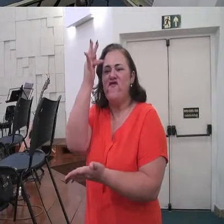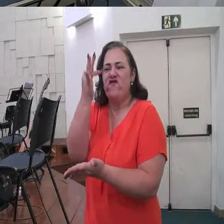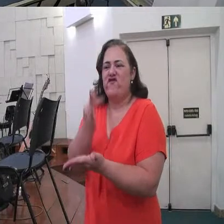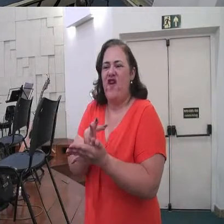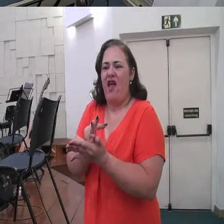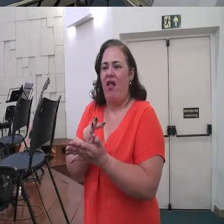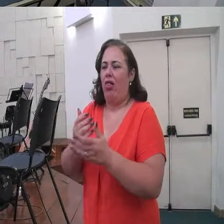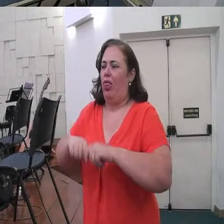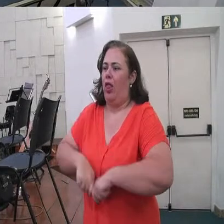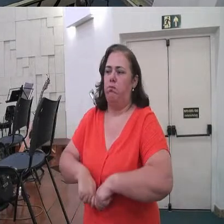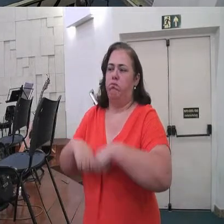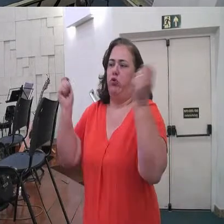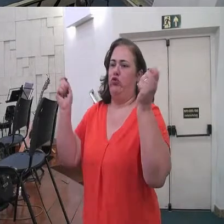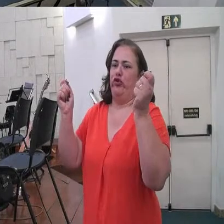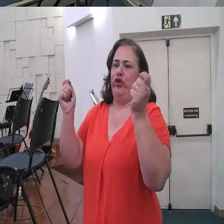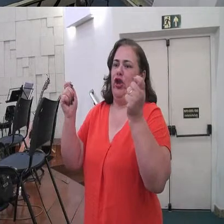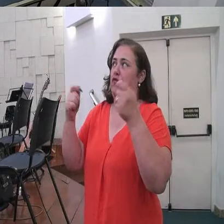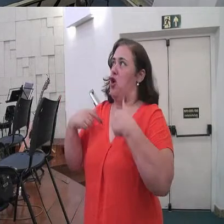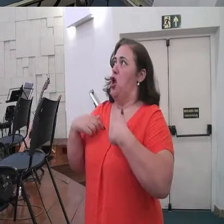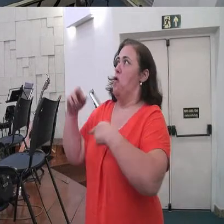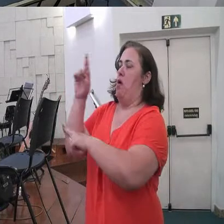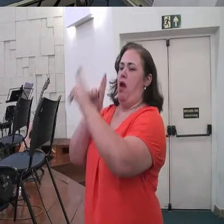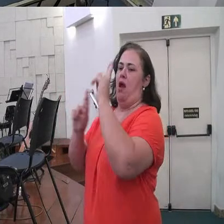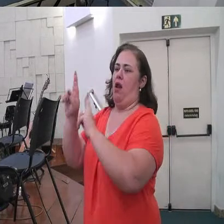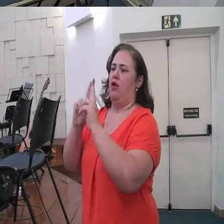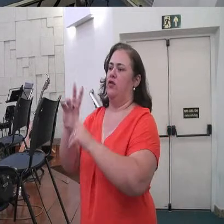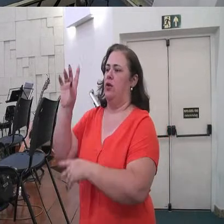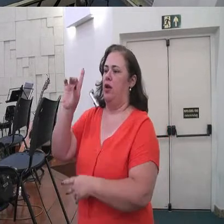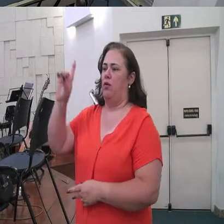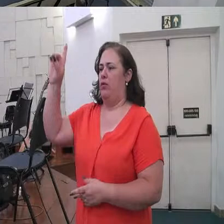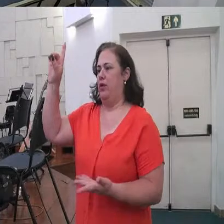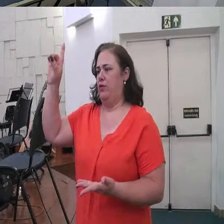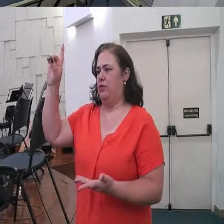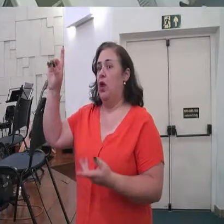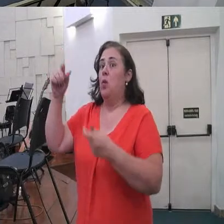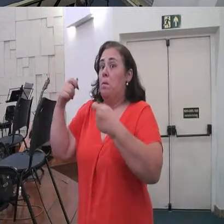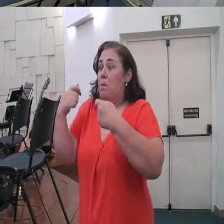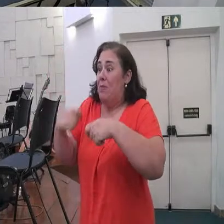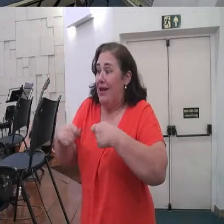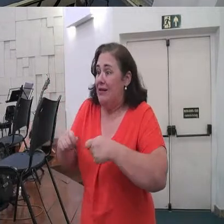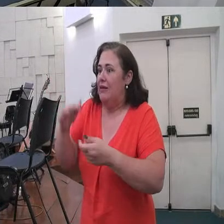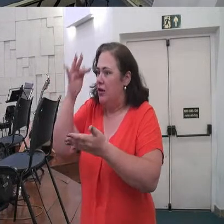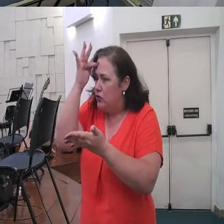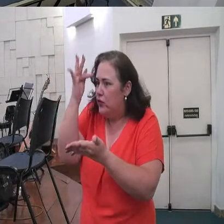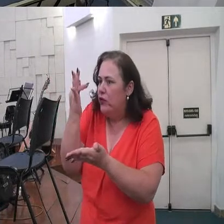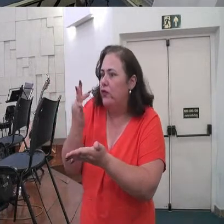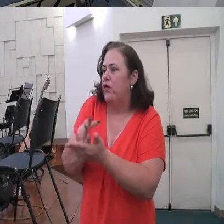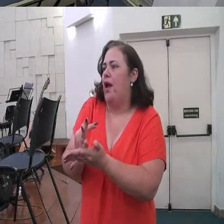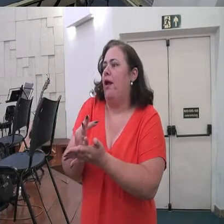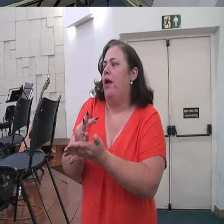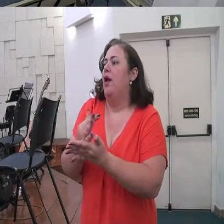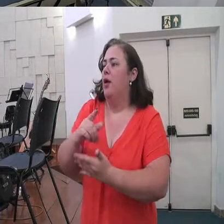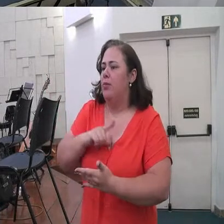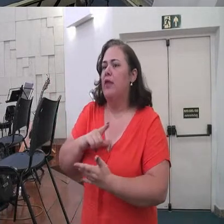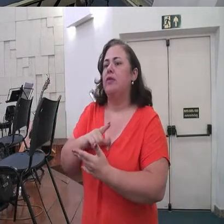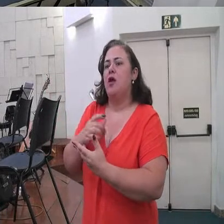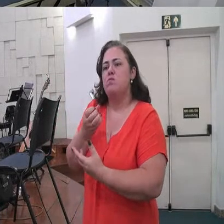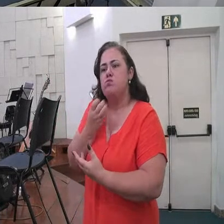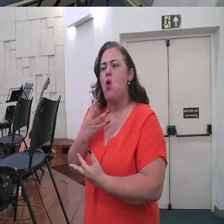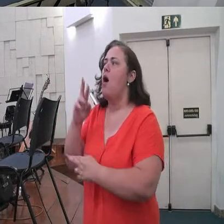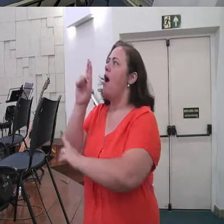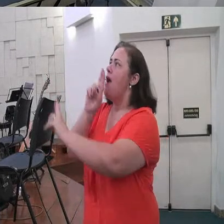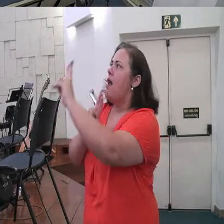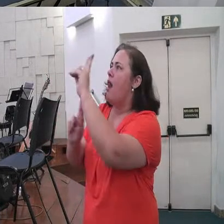agradar a Deus, porquanto é necessário que aquele que se aproxima de Deus creia que Ele existe e